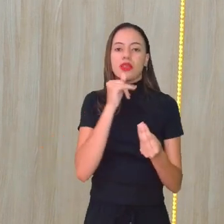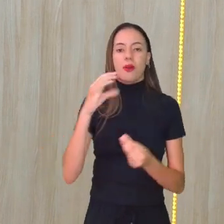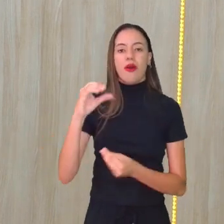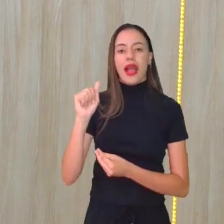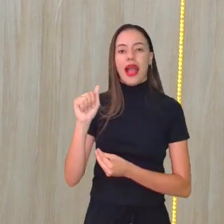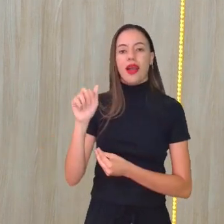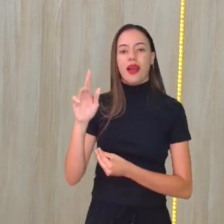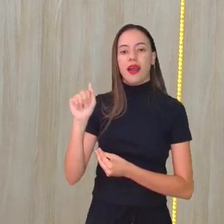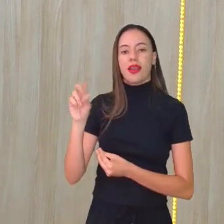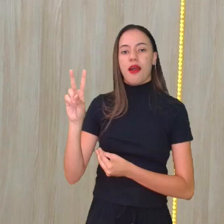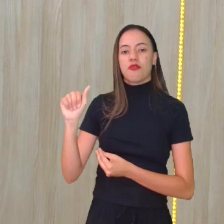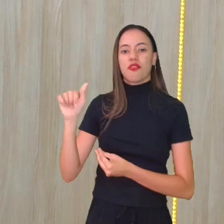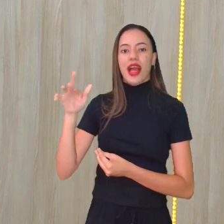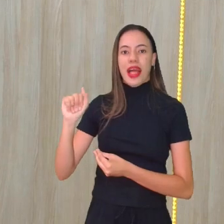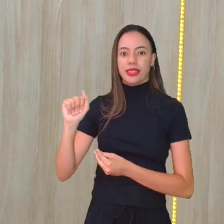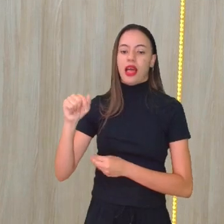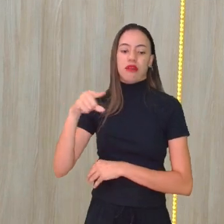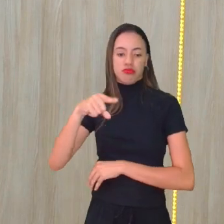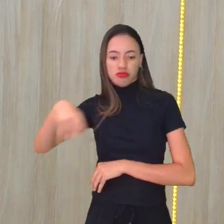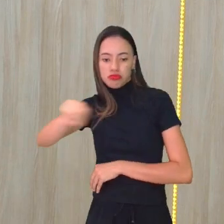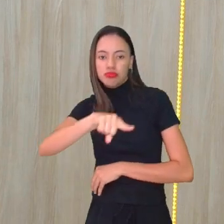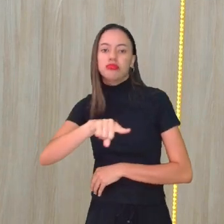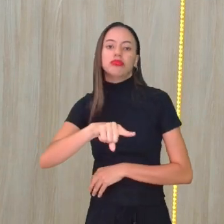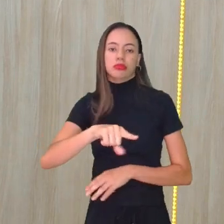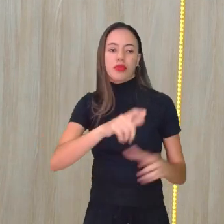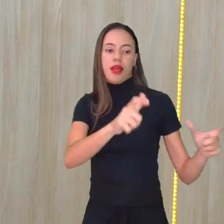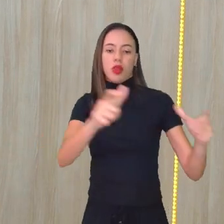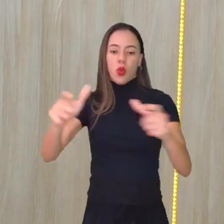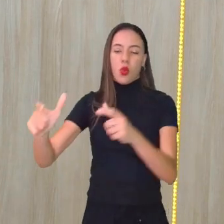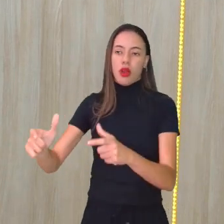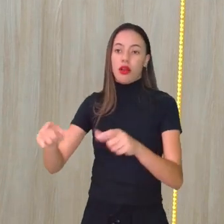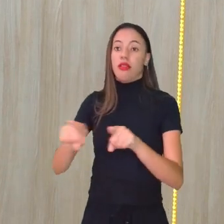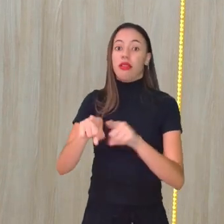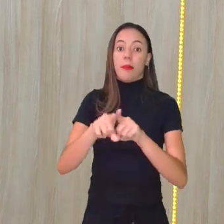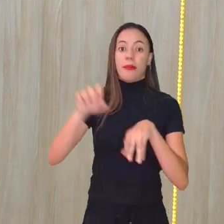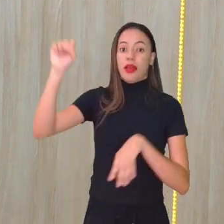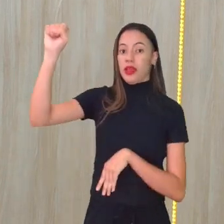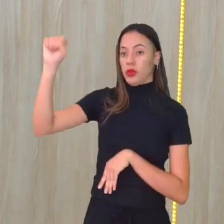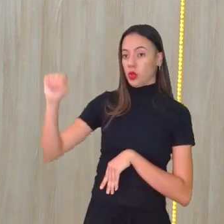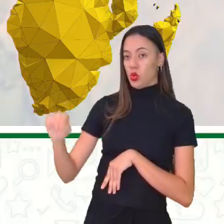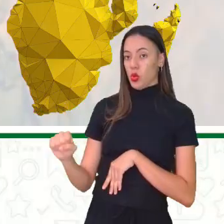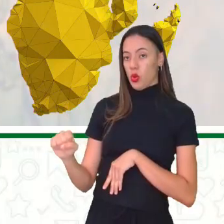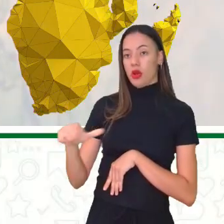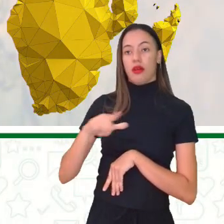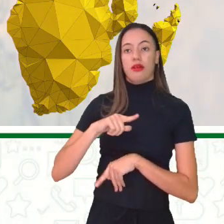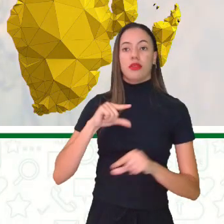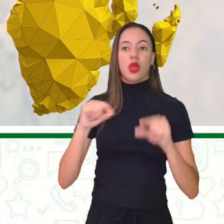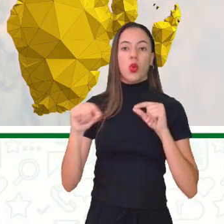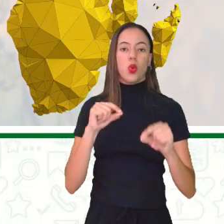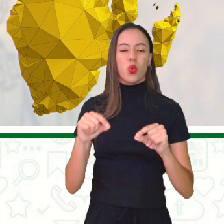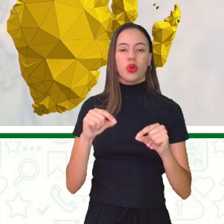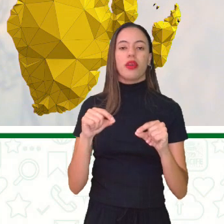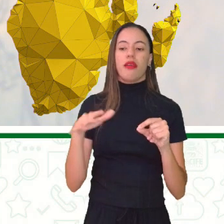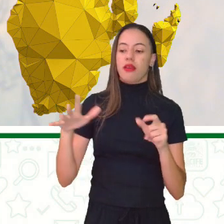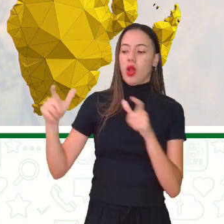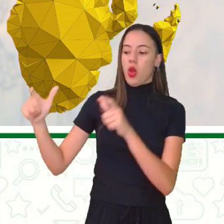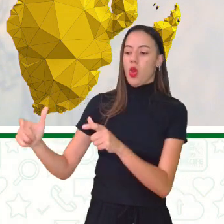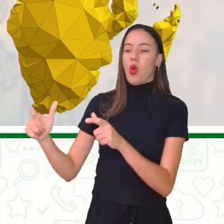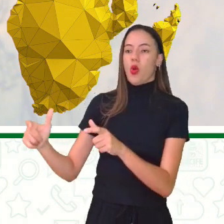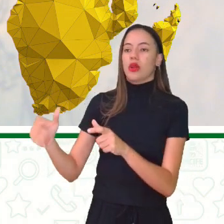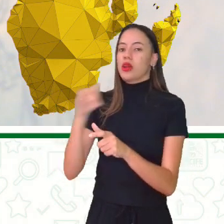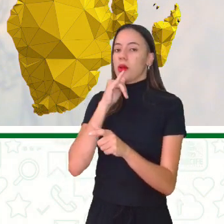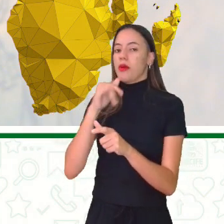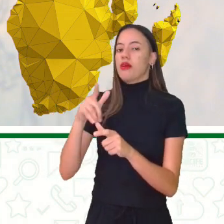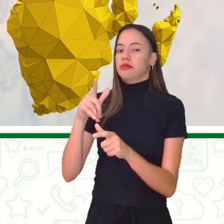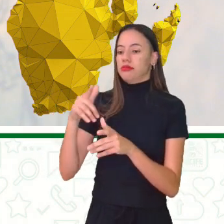naquele território. Outra questão é que ao sul a gente tem uma faixa de terra que se estende do